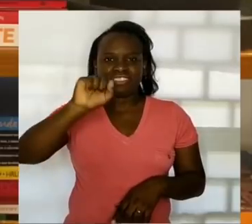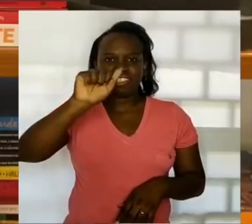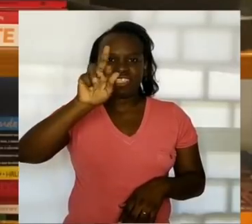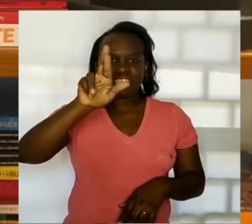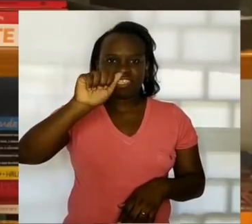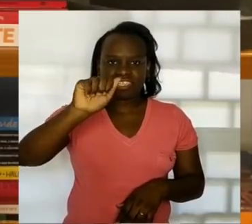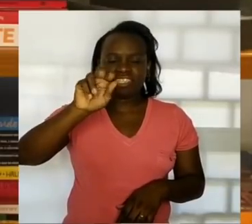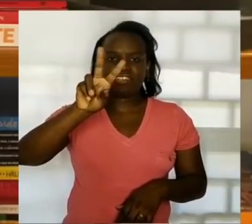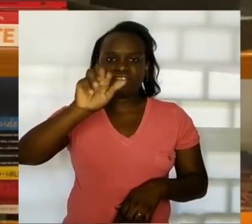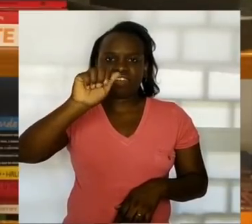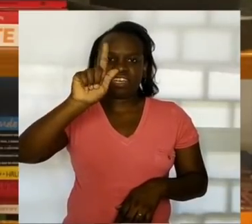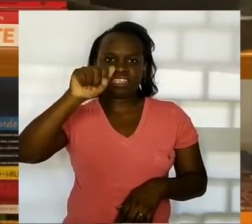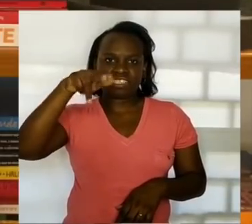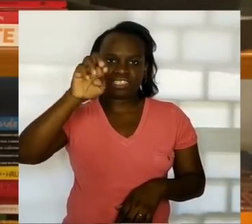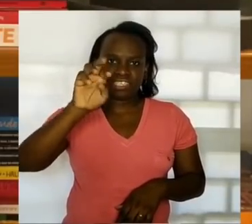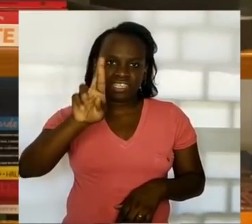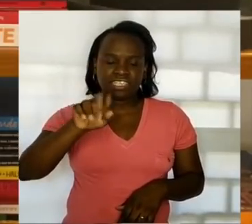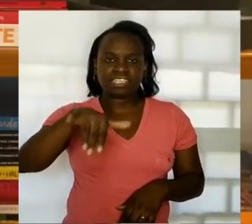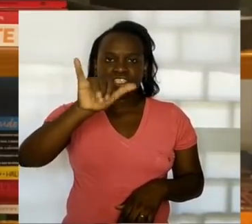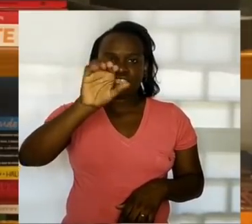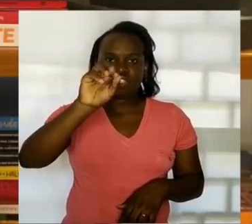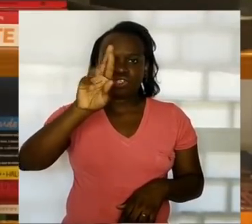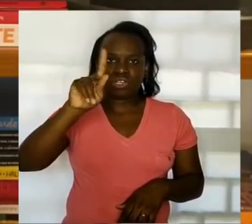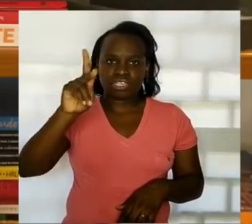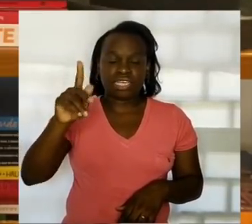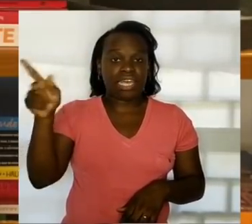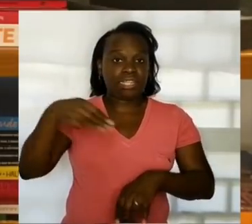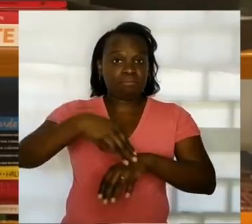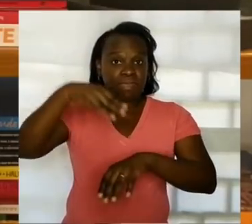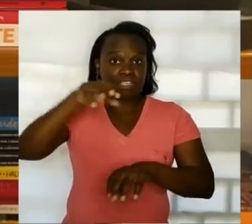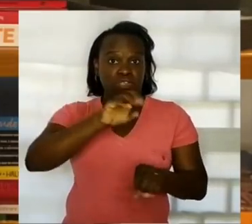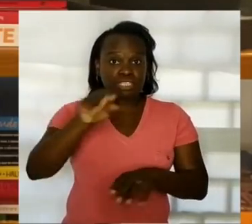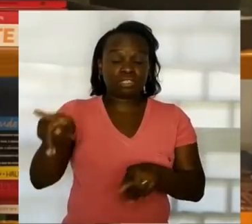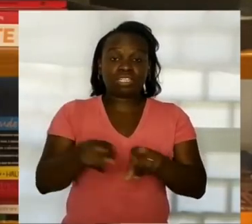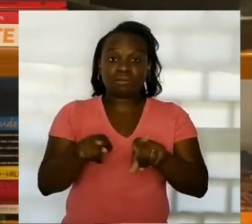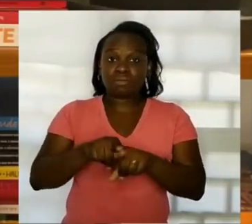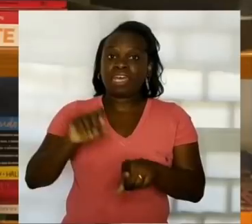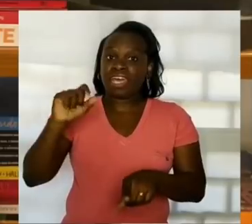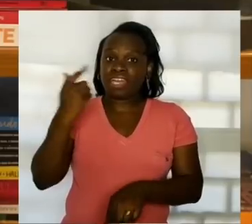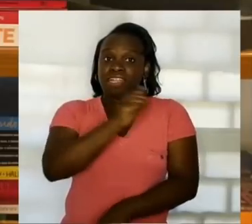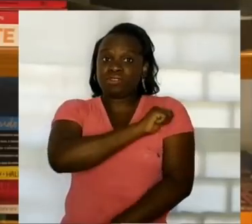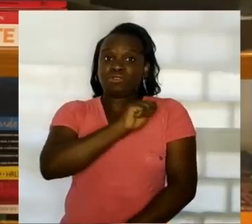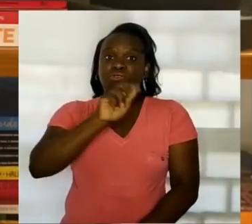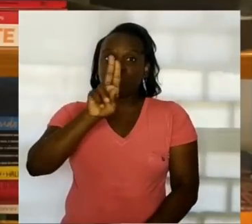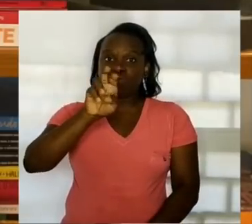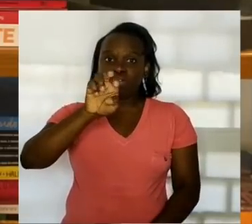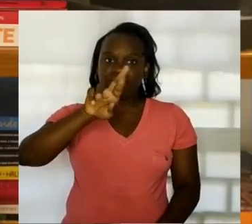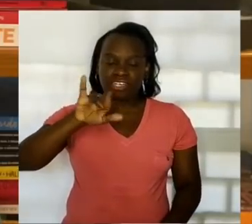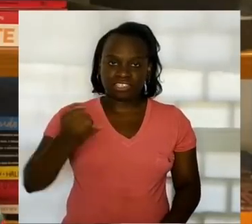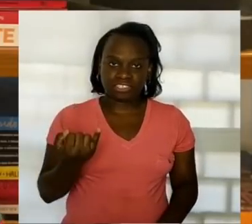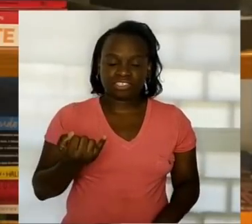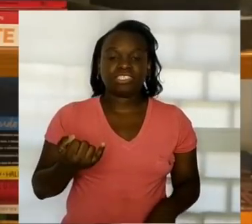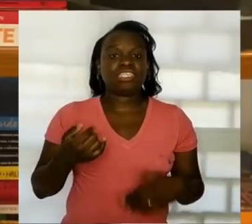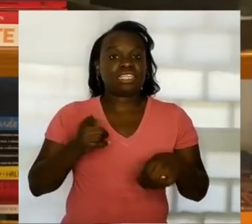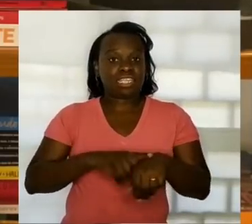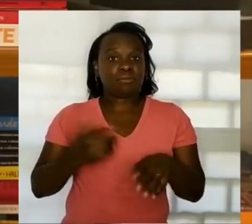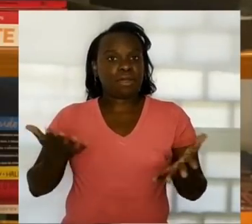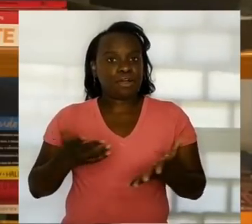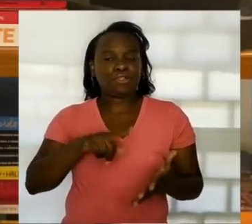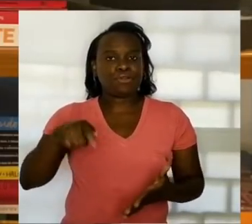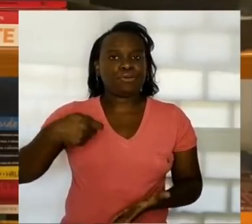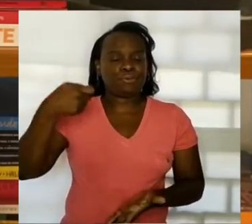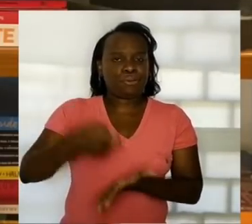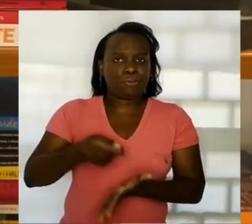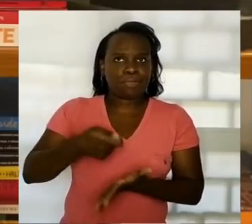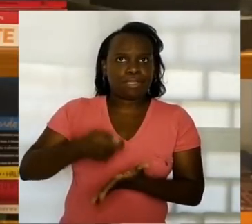York, mestra em Educação e aluna egressa da UERJ. Nesse momento em que nós somos praticamente obrigados